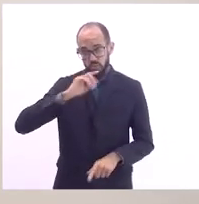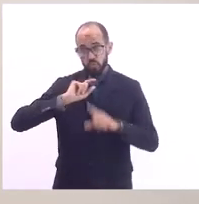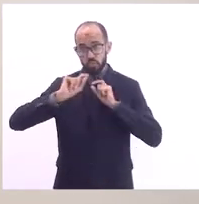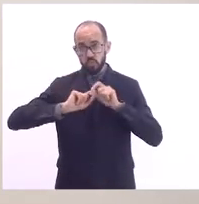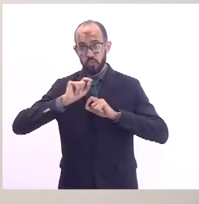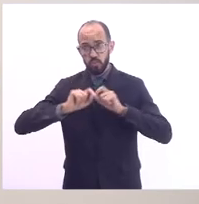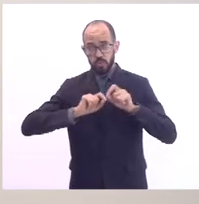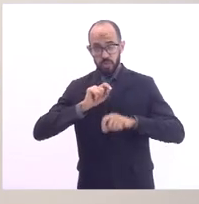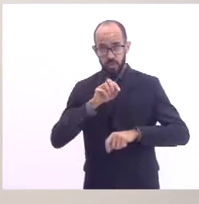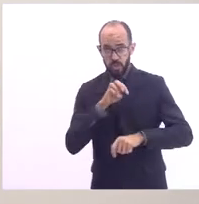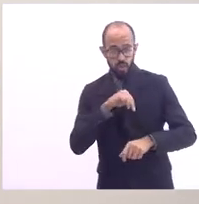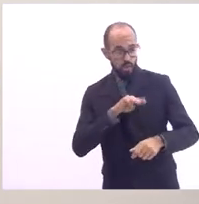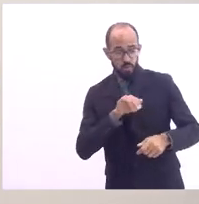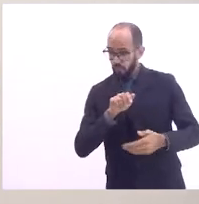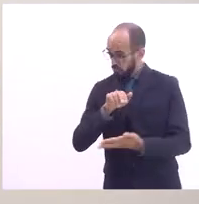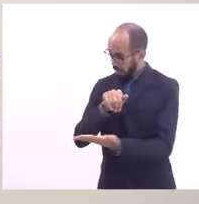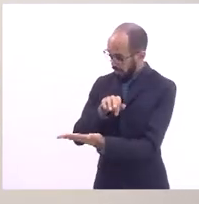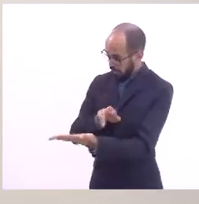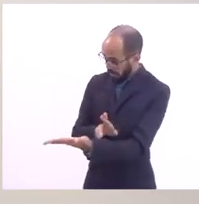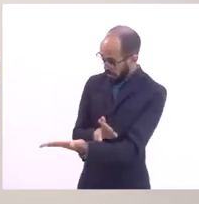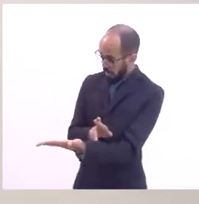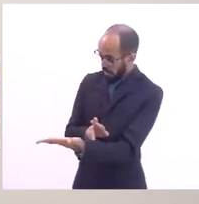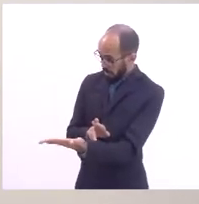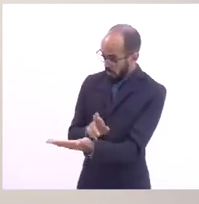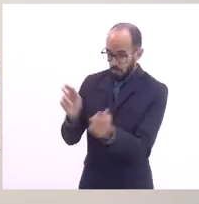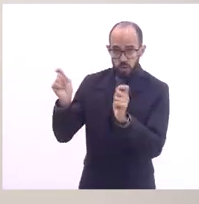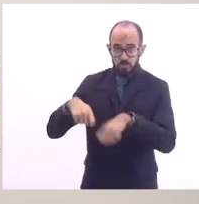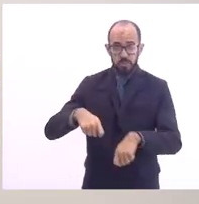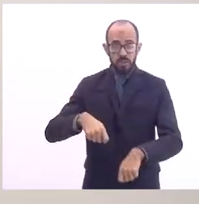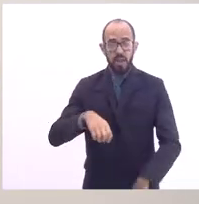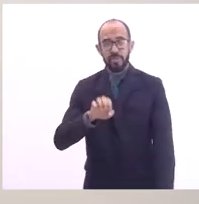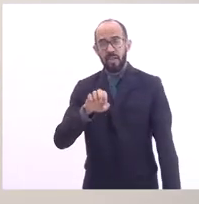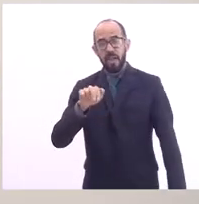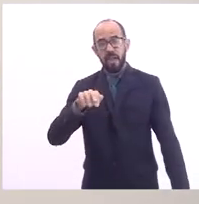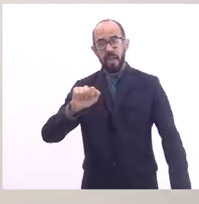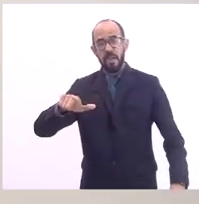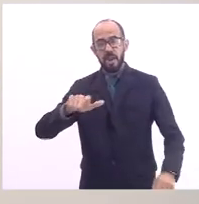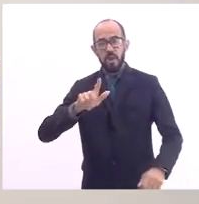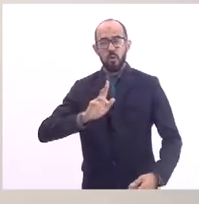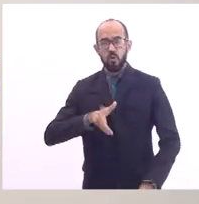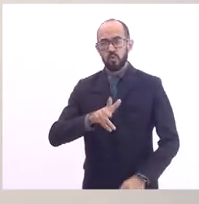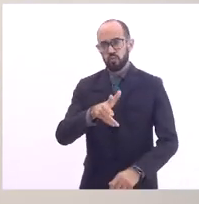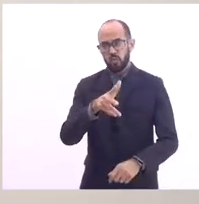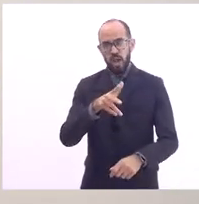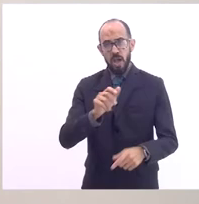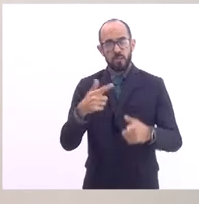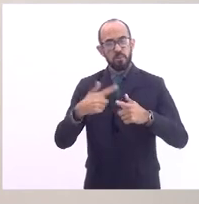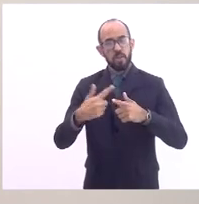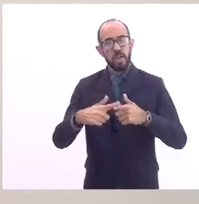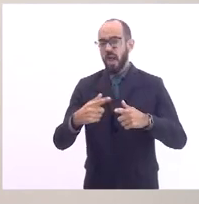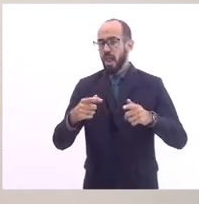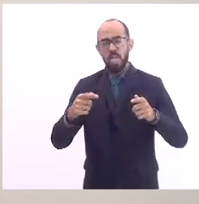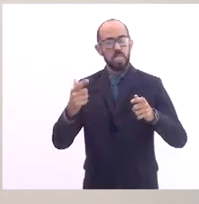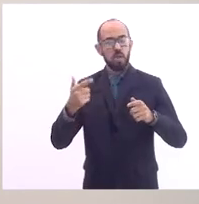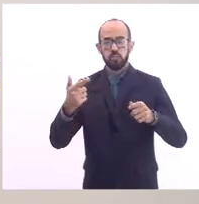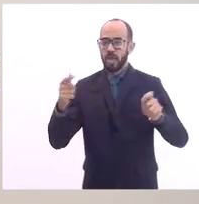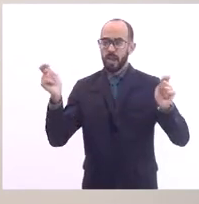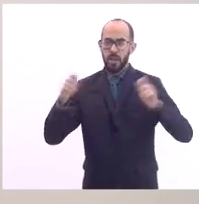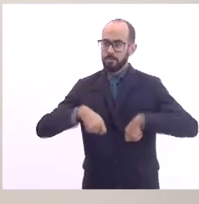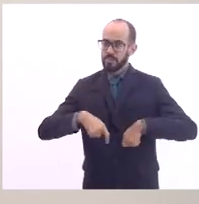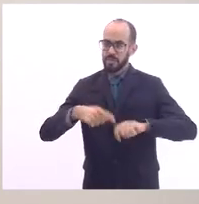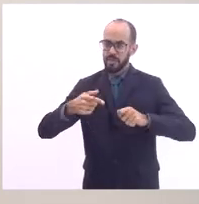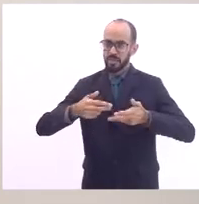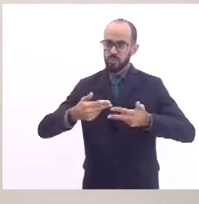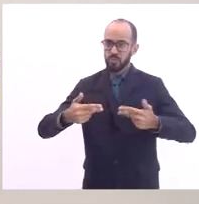Wicker, possibilidades, entendeu? Da Enel continuar com esse serviço. Ela já demonstrou a incapacidade dela nas coisas